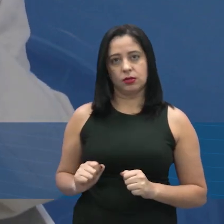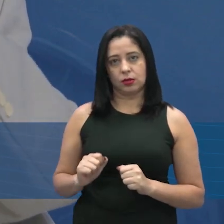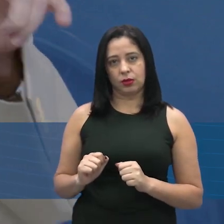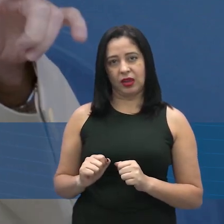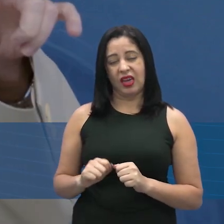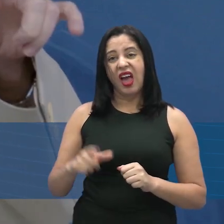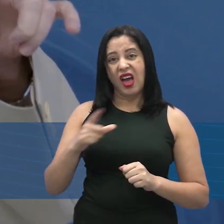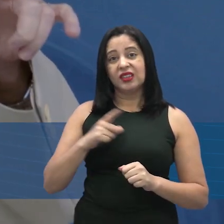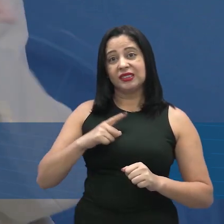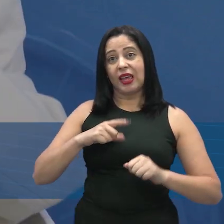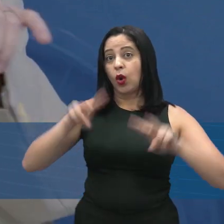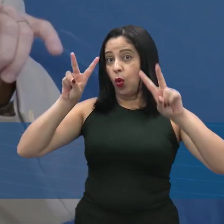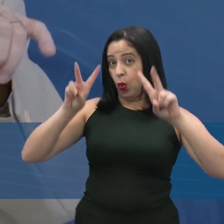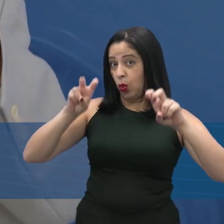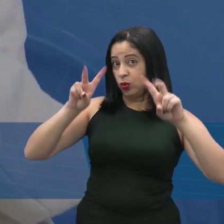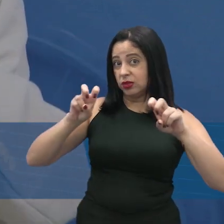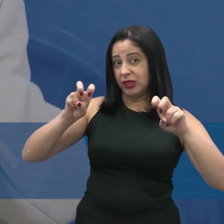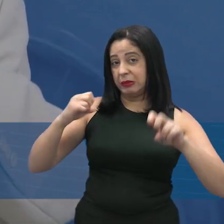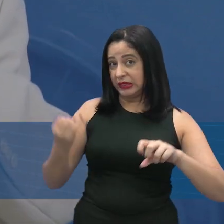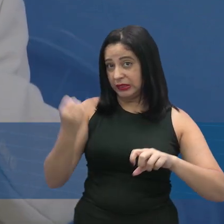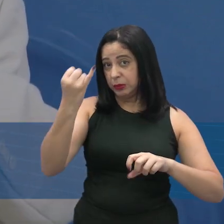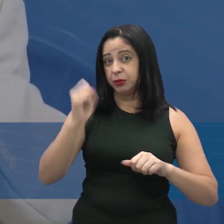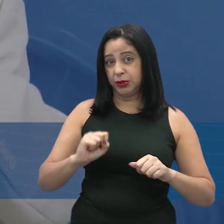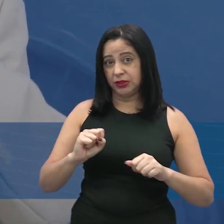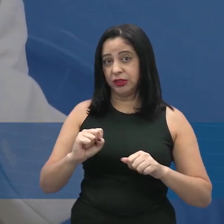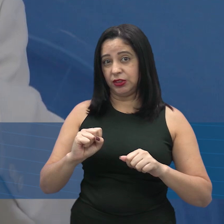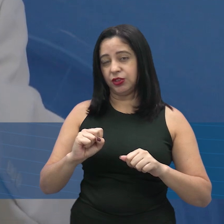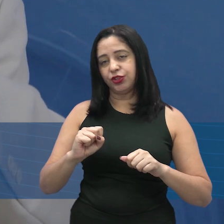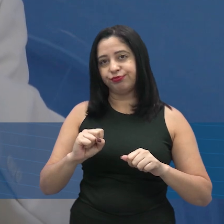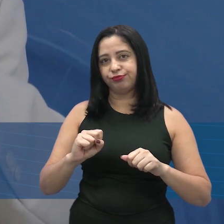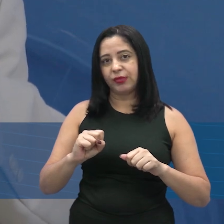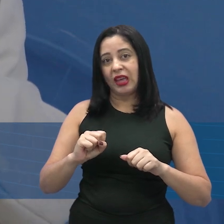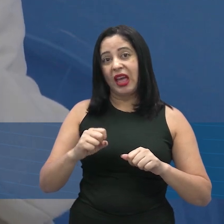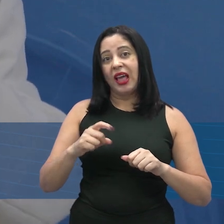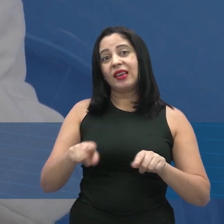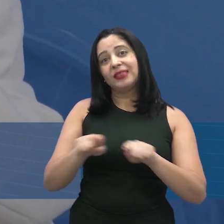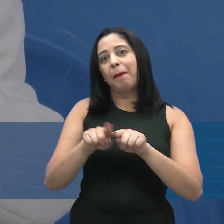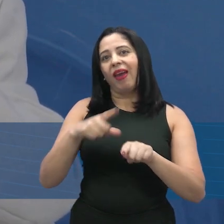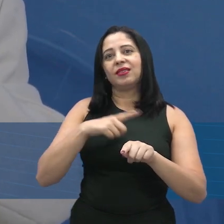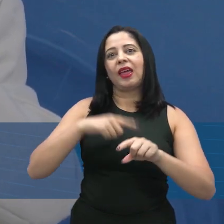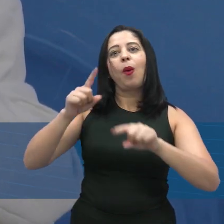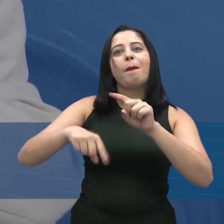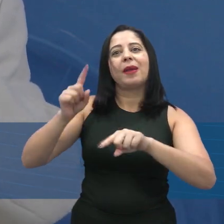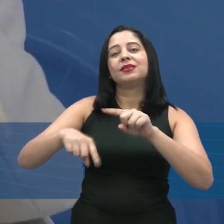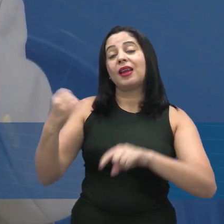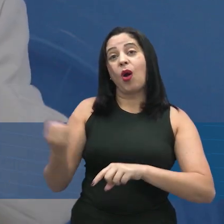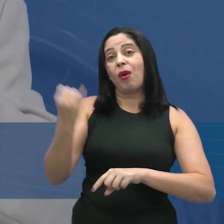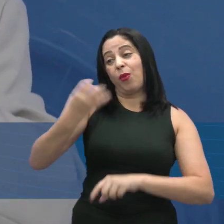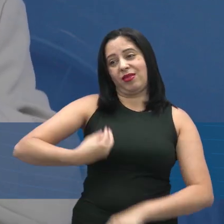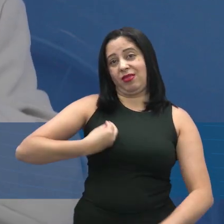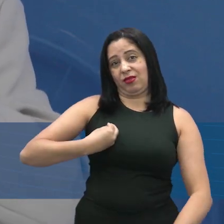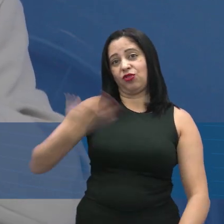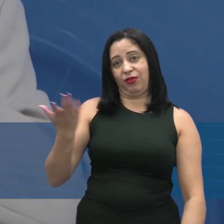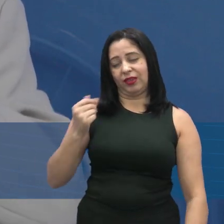básicas tem uma pauta bastante extensa de produtos que nós precisamos para viver no dia a dia, dependendo de que posição nós estamos